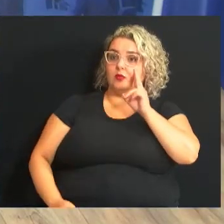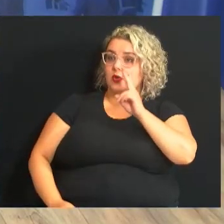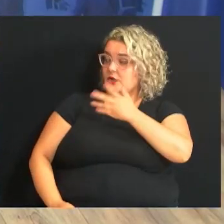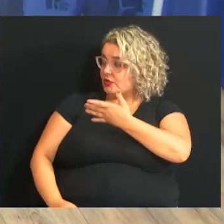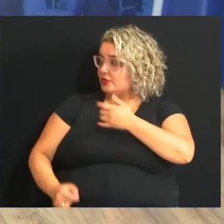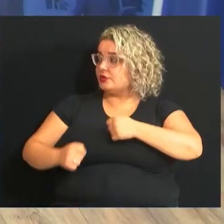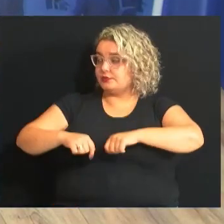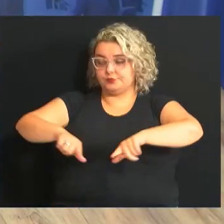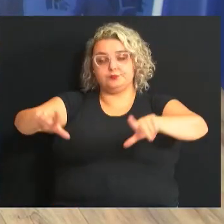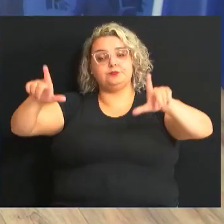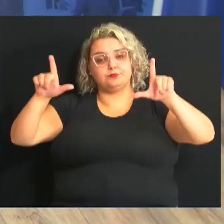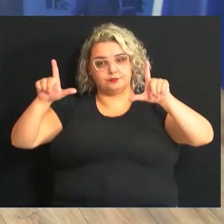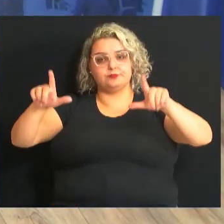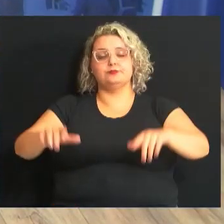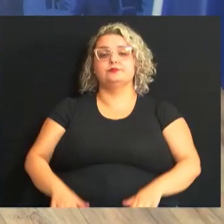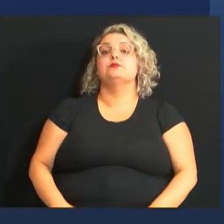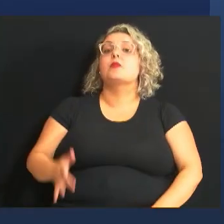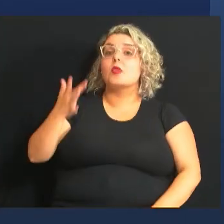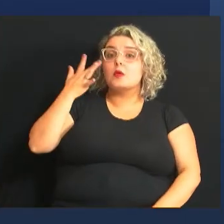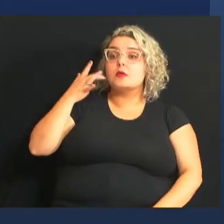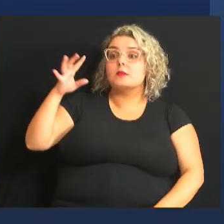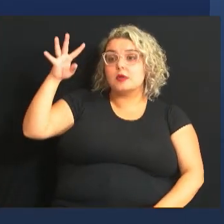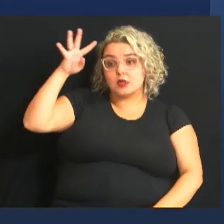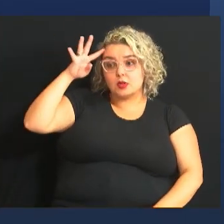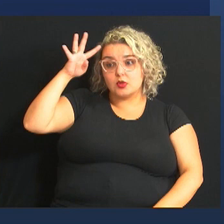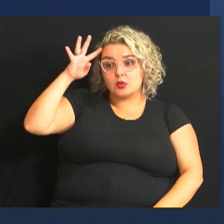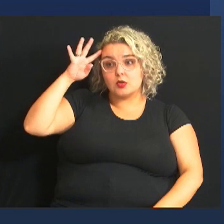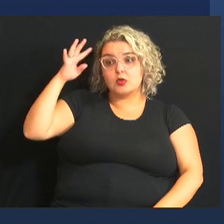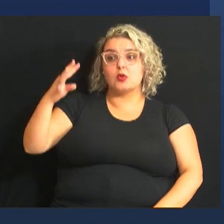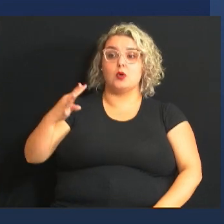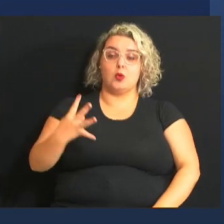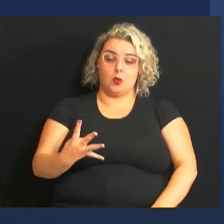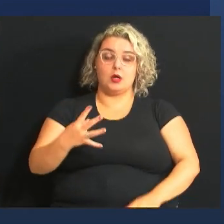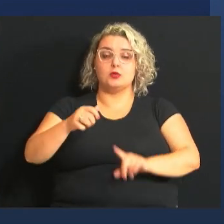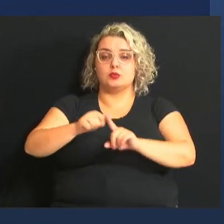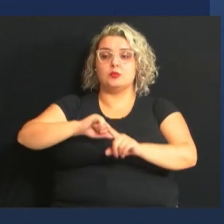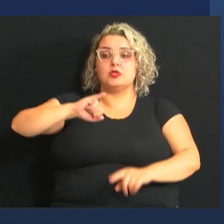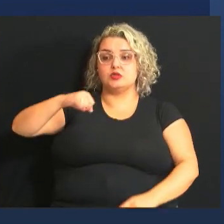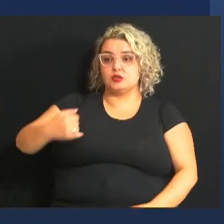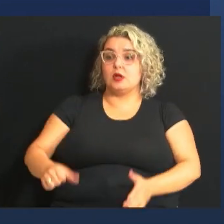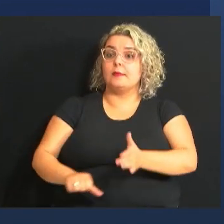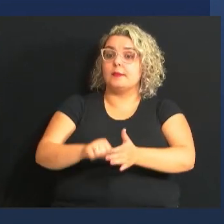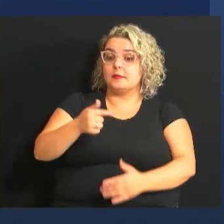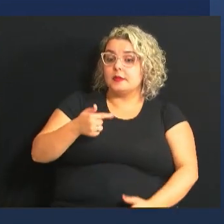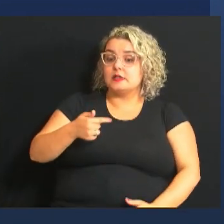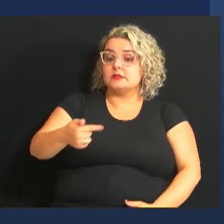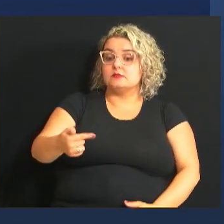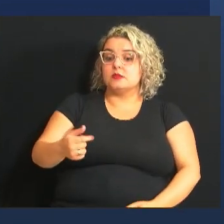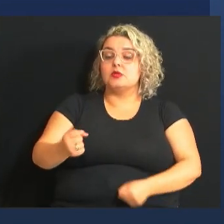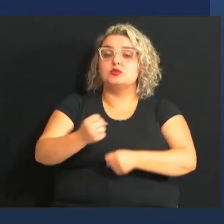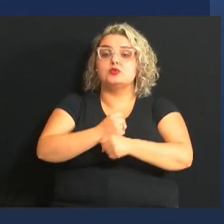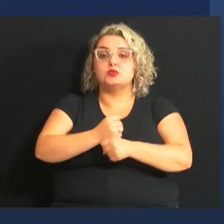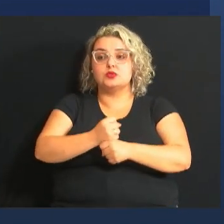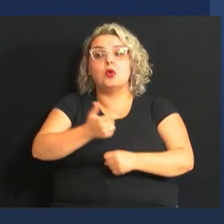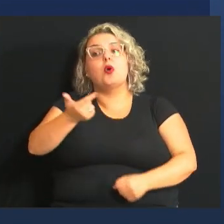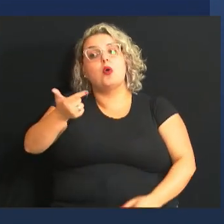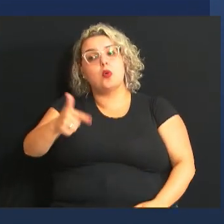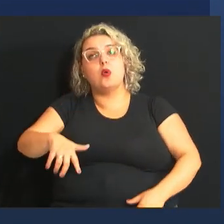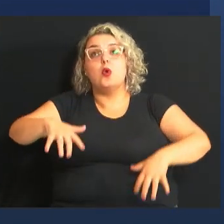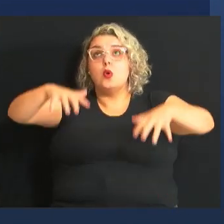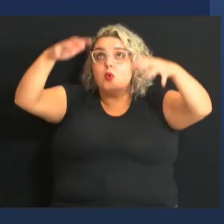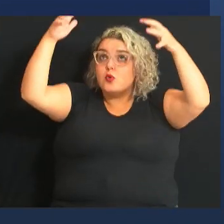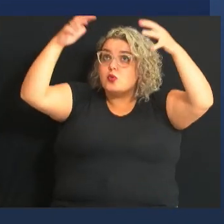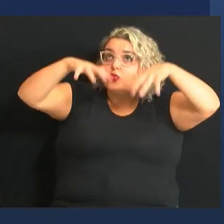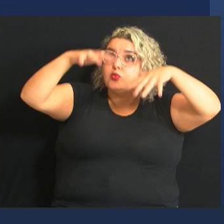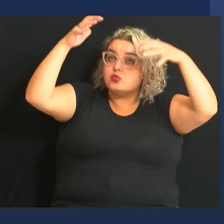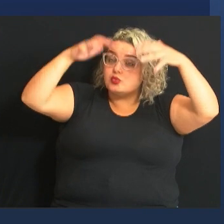tela, então para amanhã, quarta-feira, 4 de janeiro, é a primeira semana do ano e segue a chuva marcando